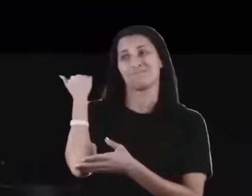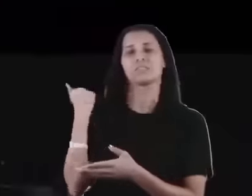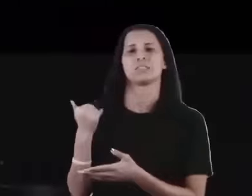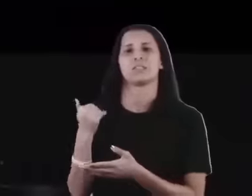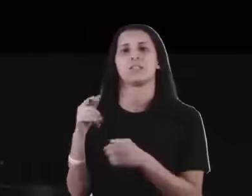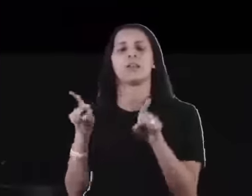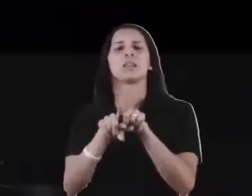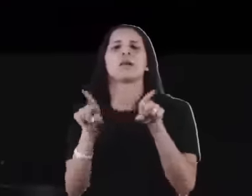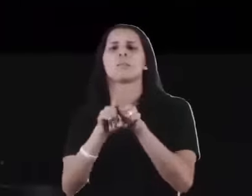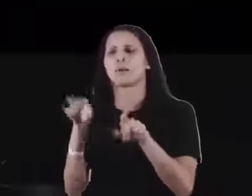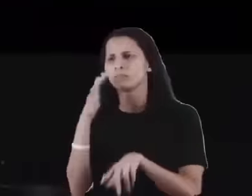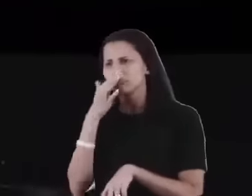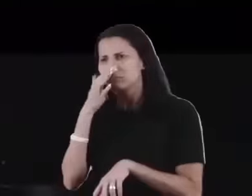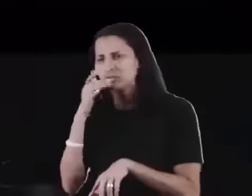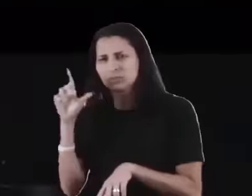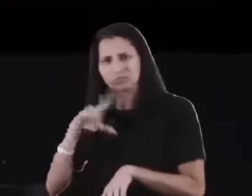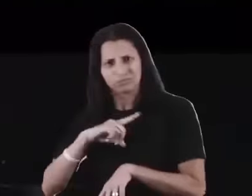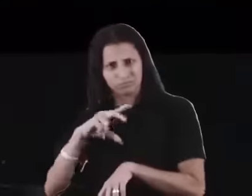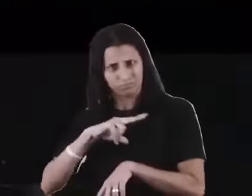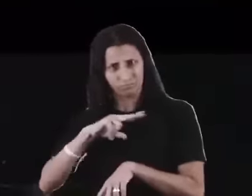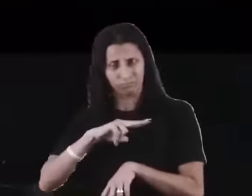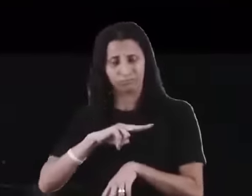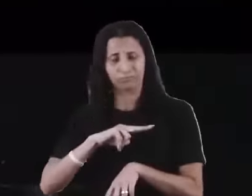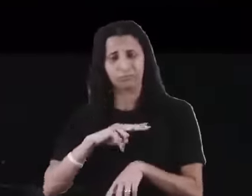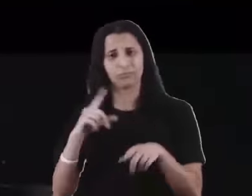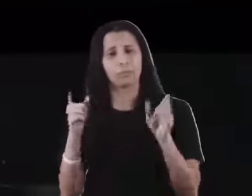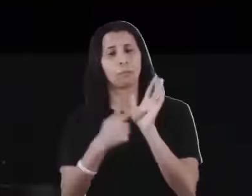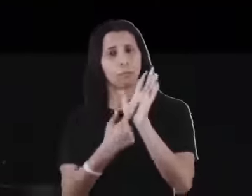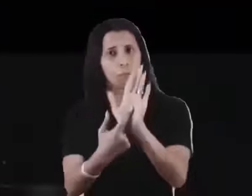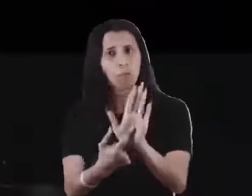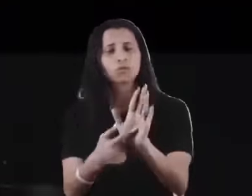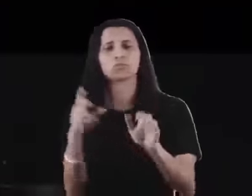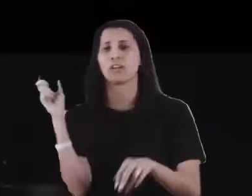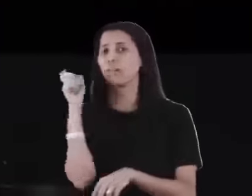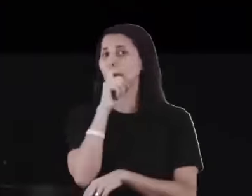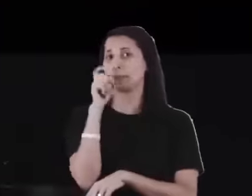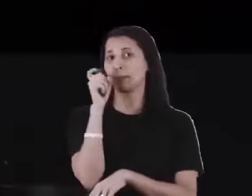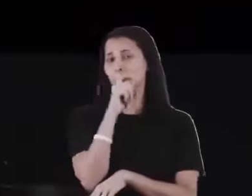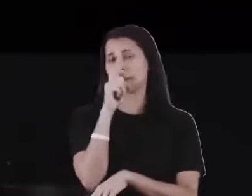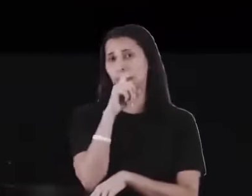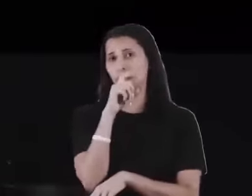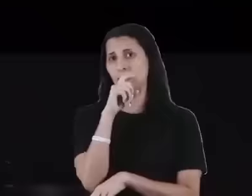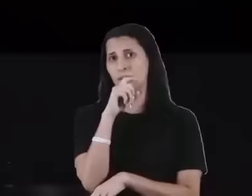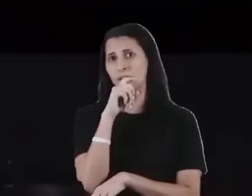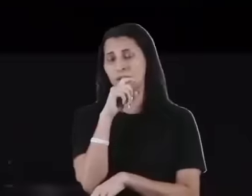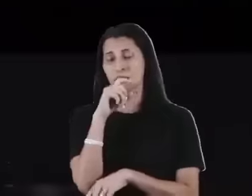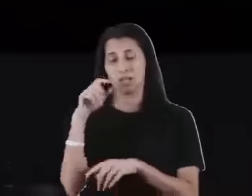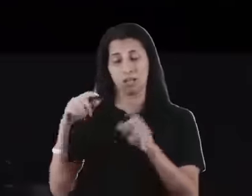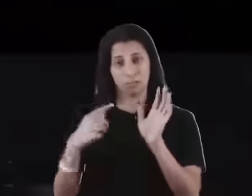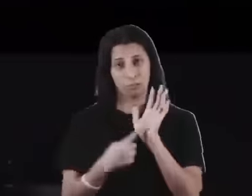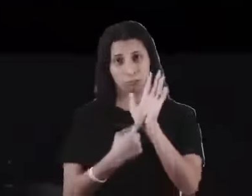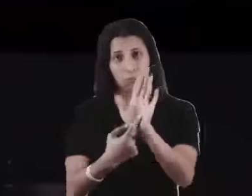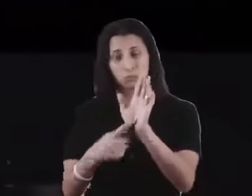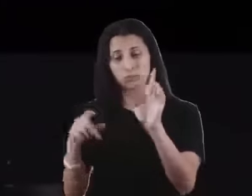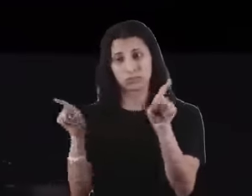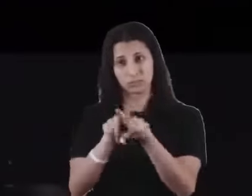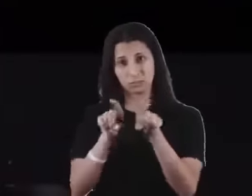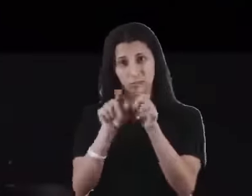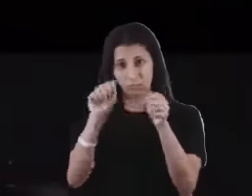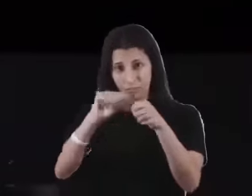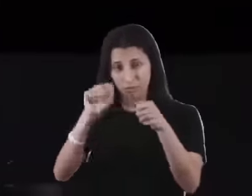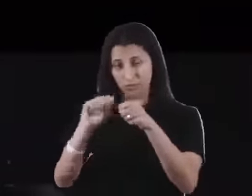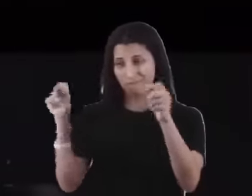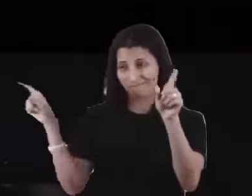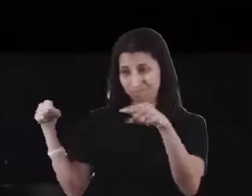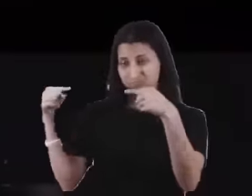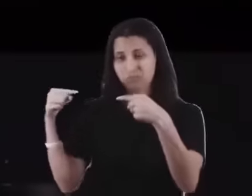apresentar evidências falsas contra alguém agir traiçoeiramente sabe essa é